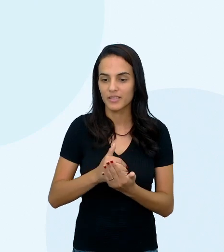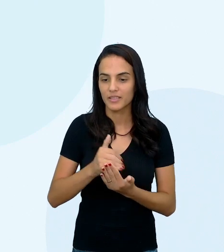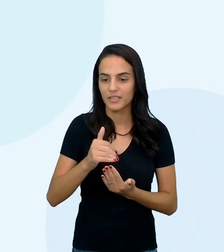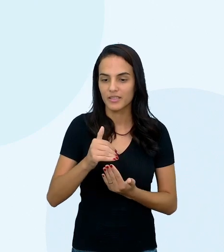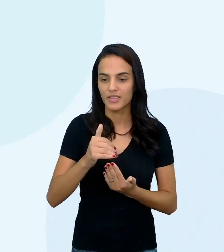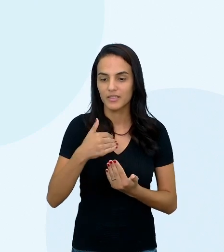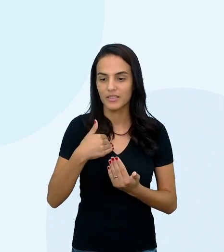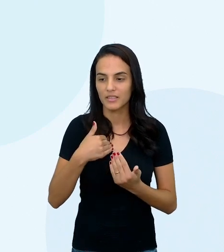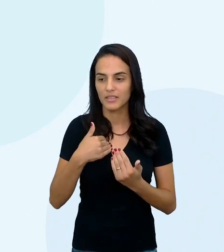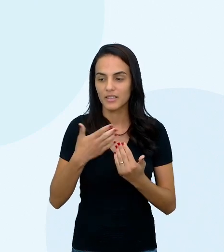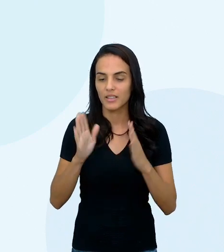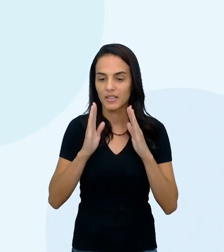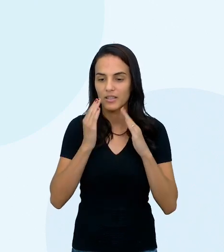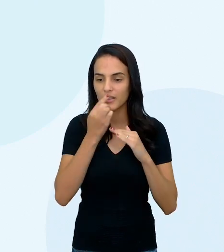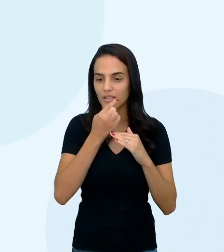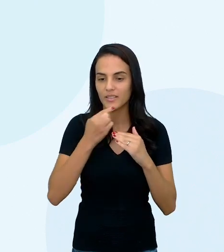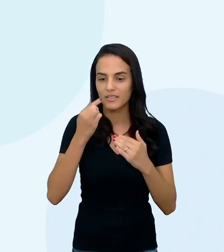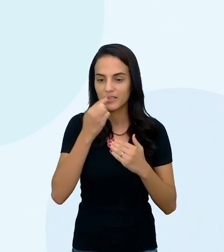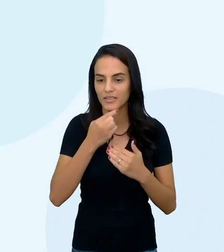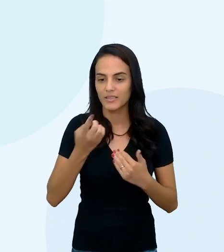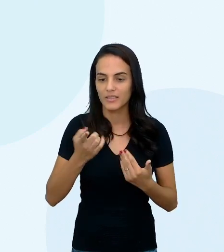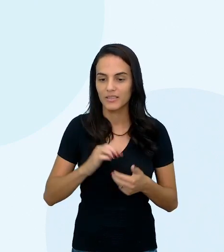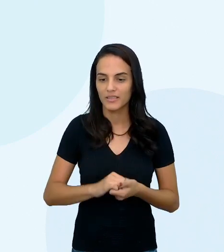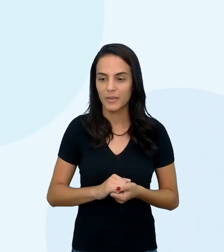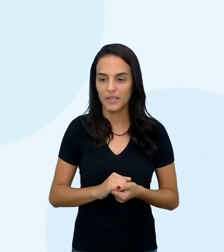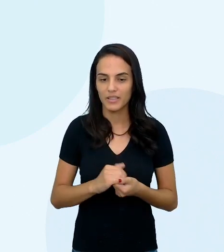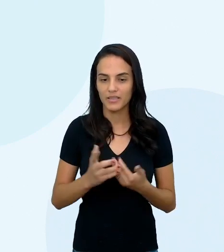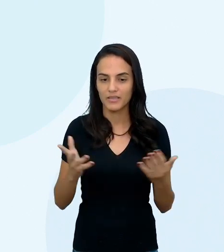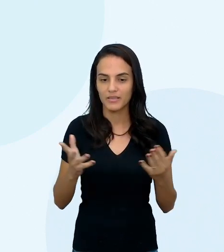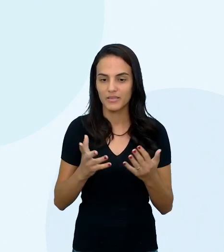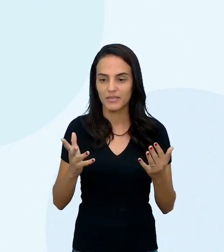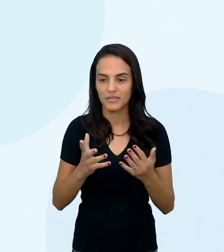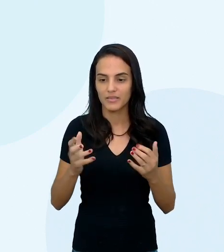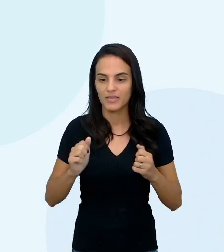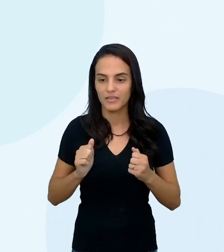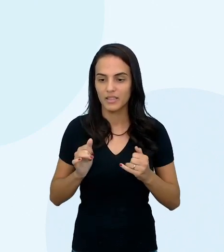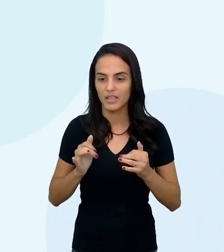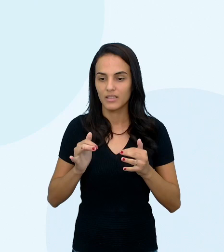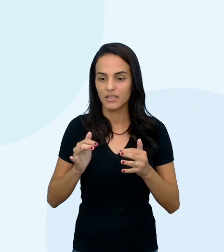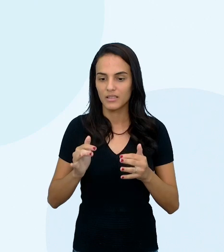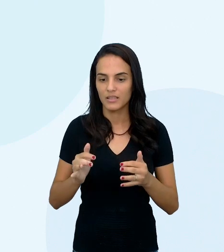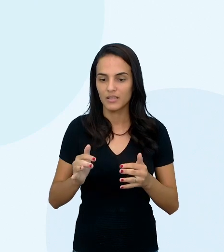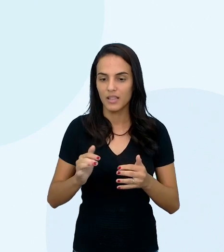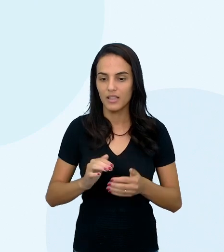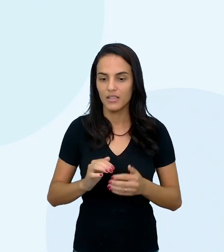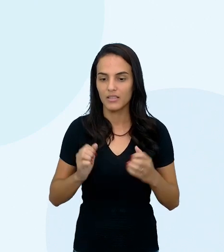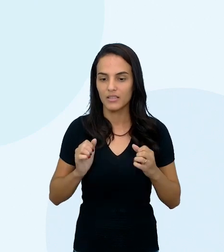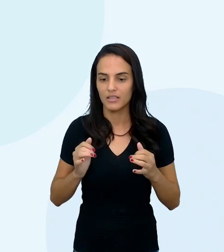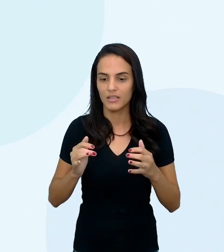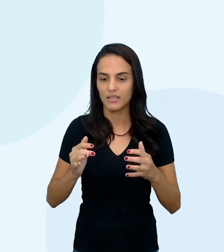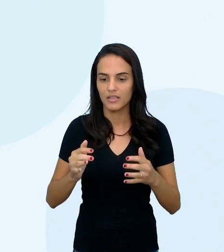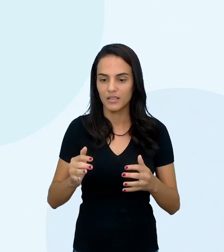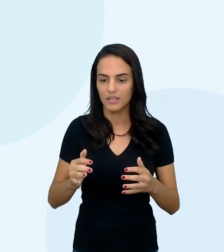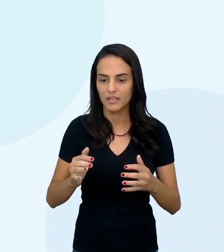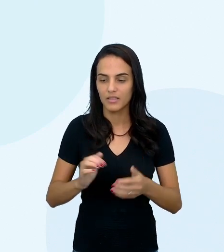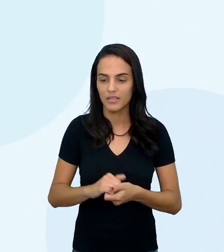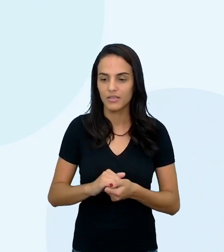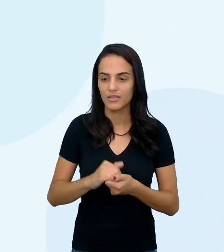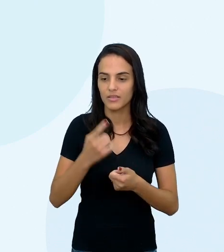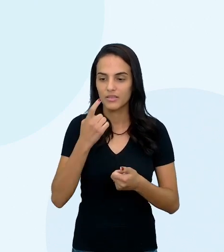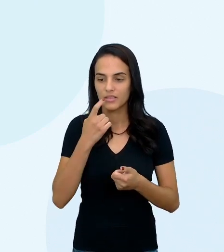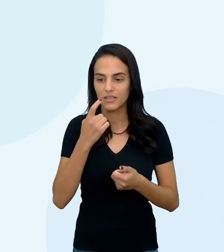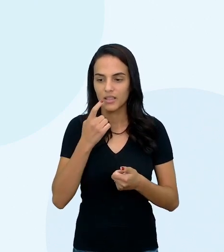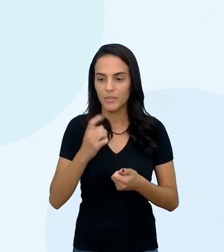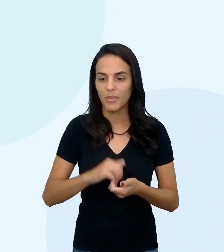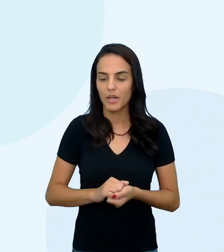boca, principalmente com a ação dos dentes, onde os alimentos serão triturados,